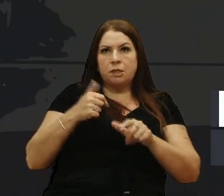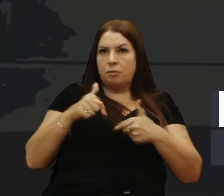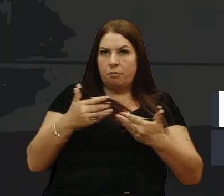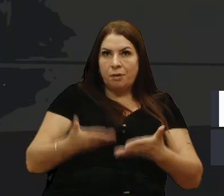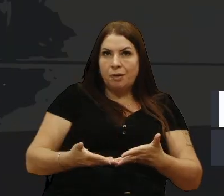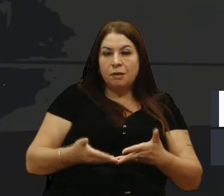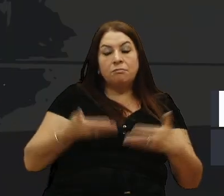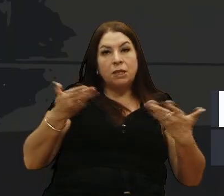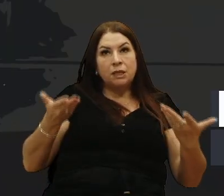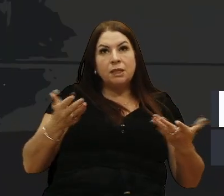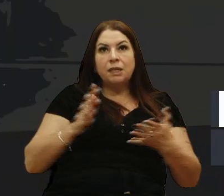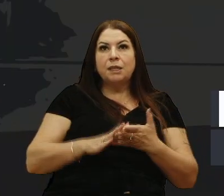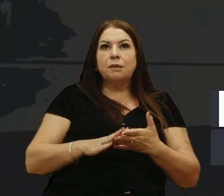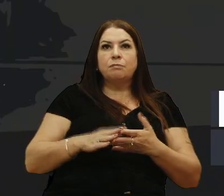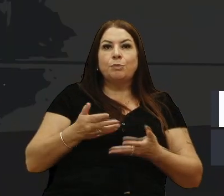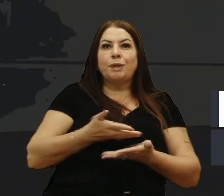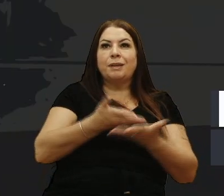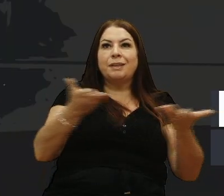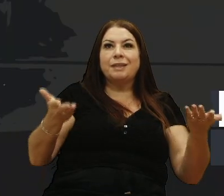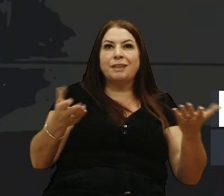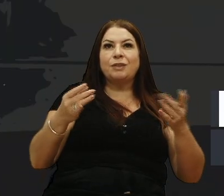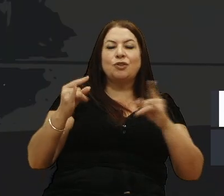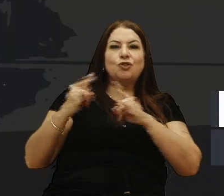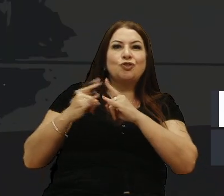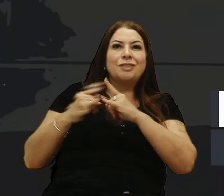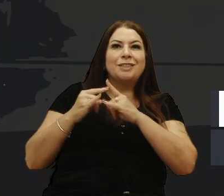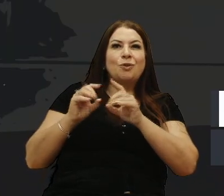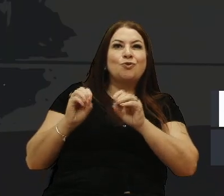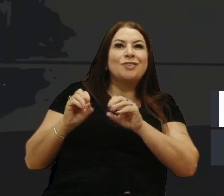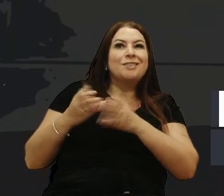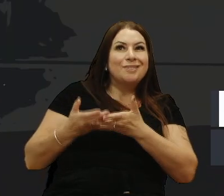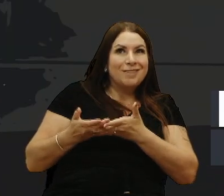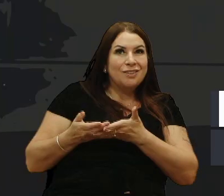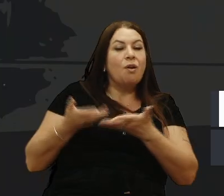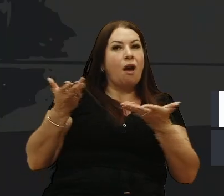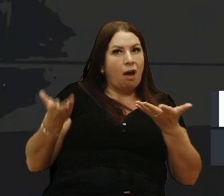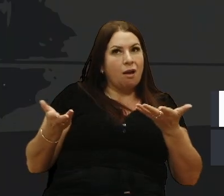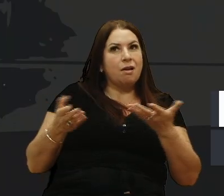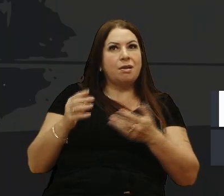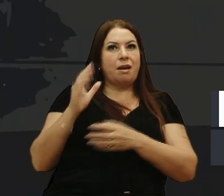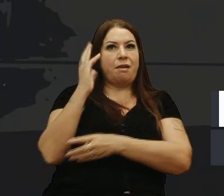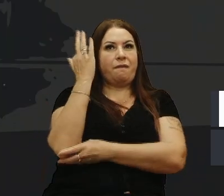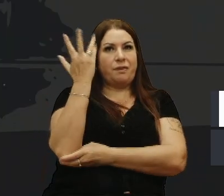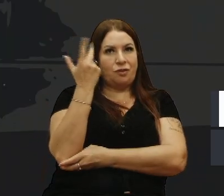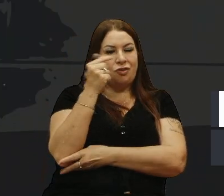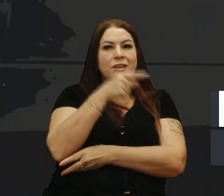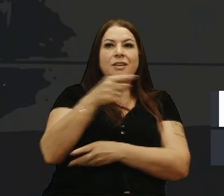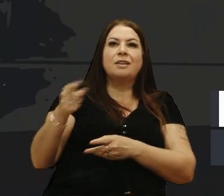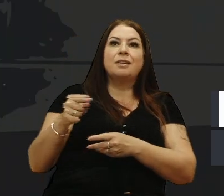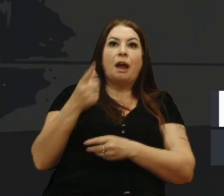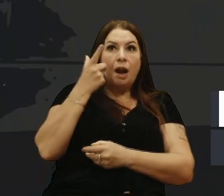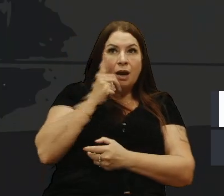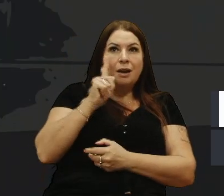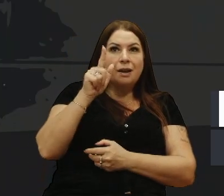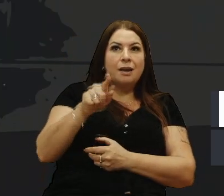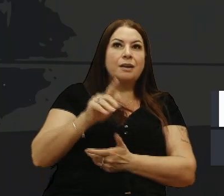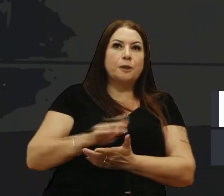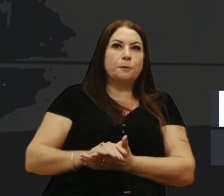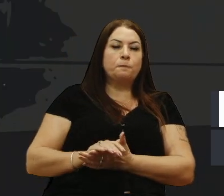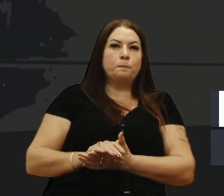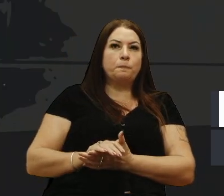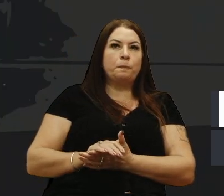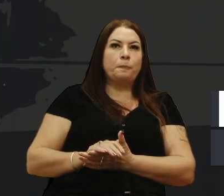trabalho, então se disponibiliza para as instituições de ensino e aí sim a FSG ganha